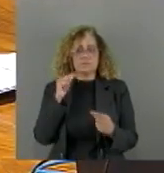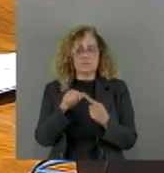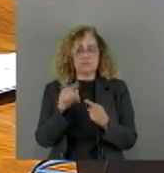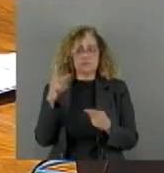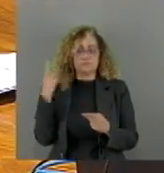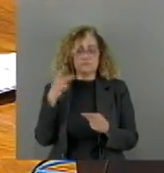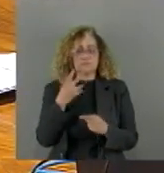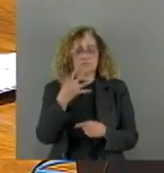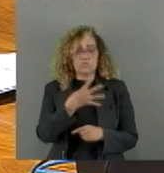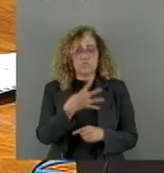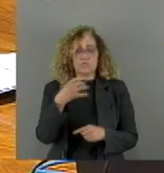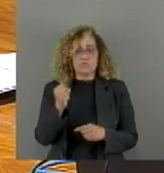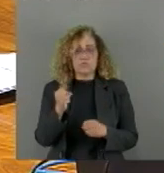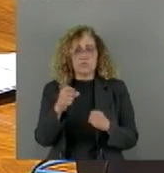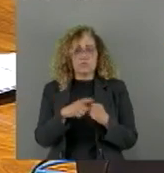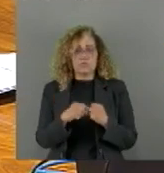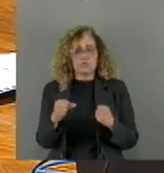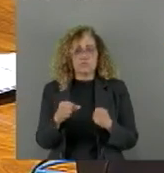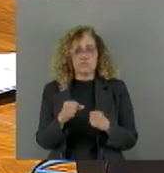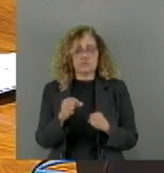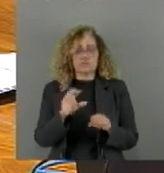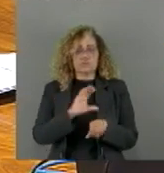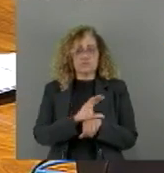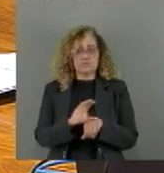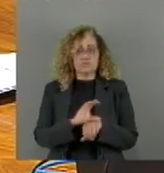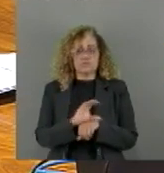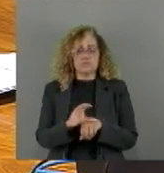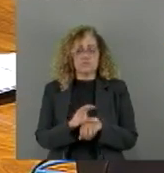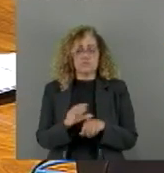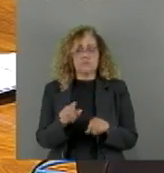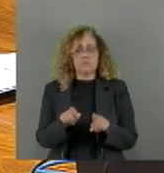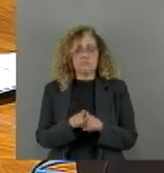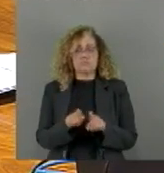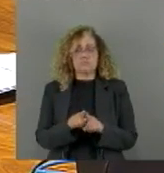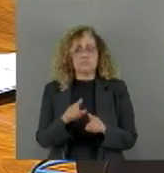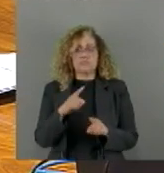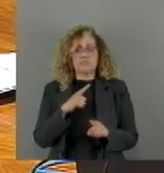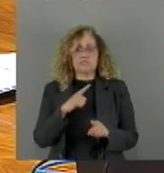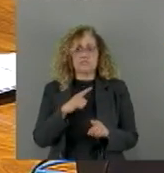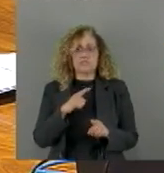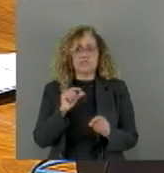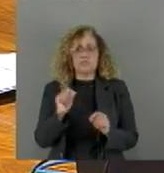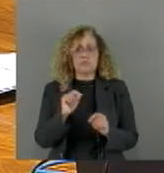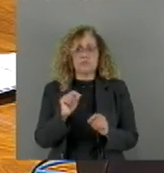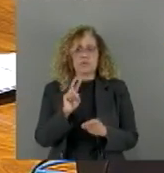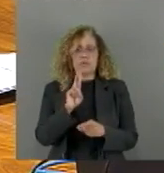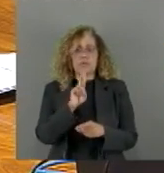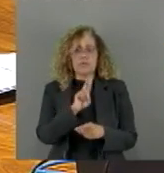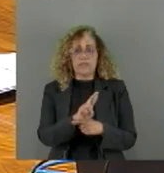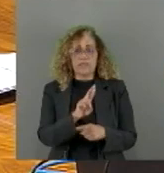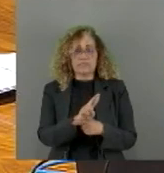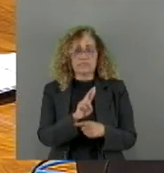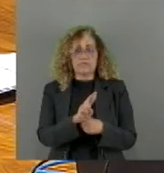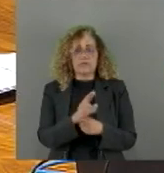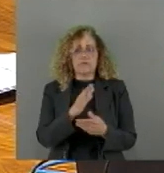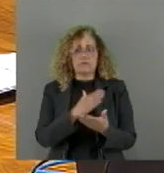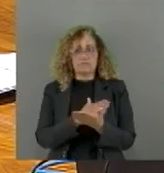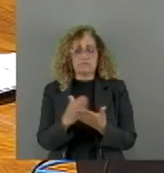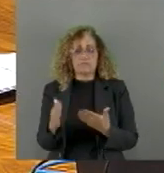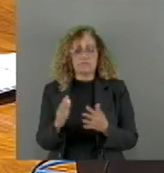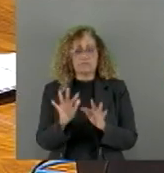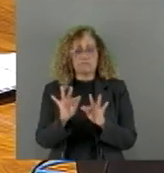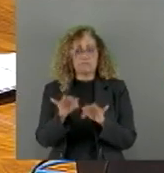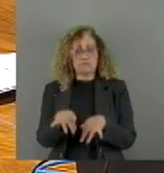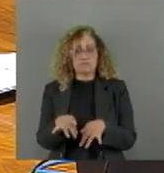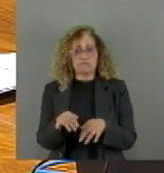artigo 48, capítulo do texto constitucional, haja visto não incidir em espécie de reserva de iniciativa. Por fim,